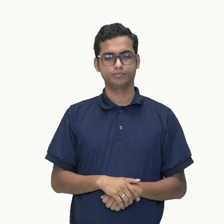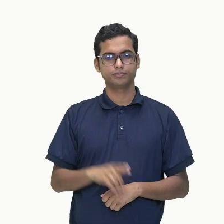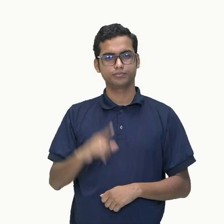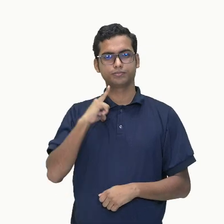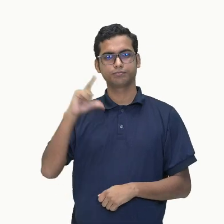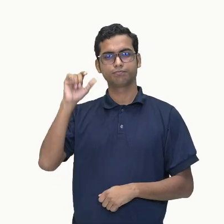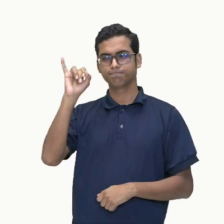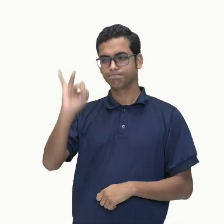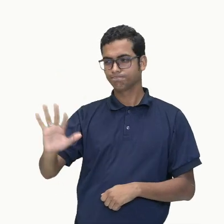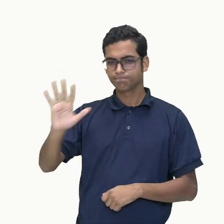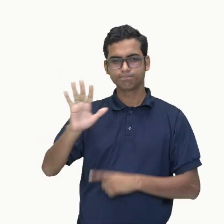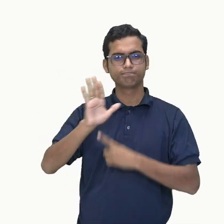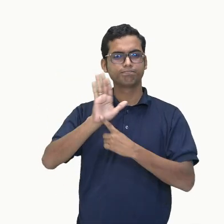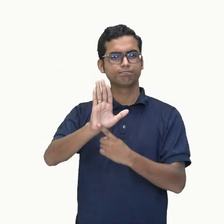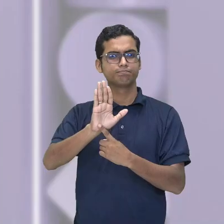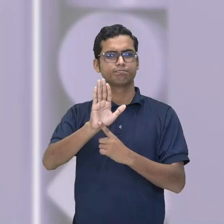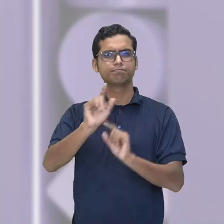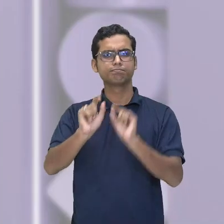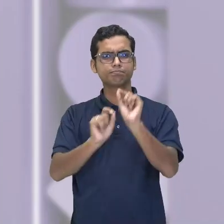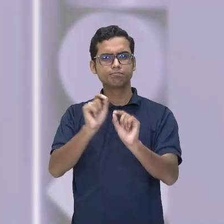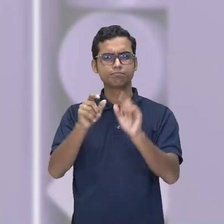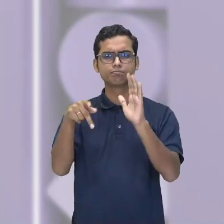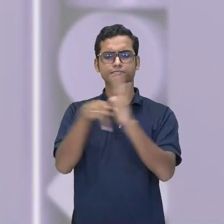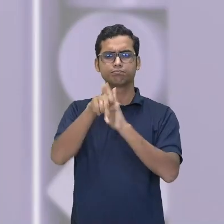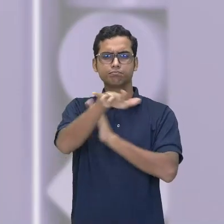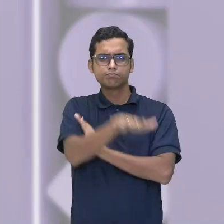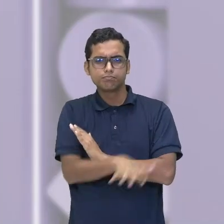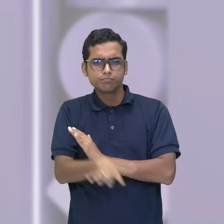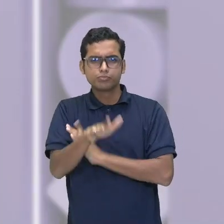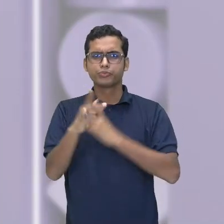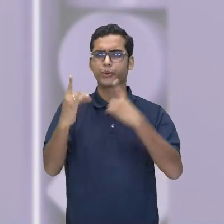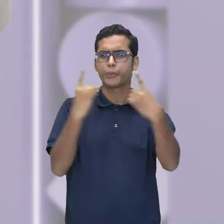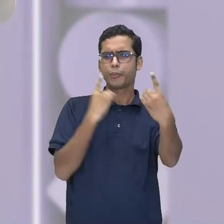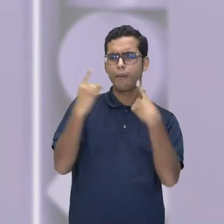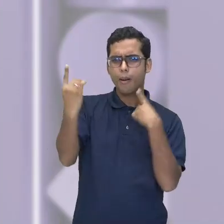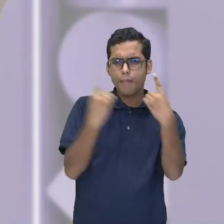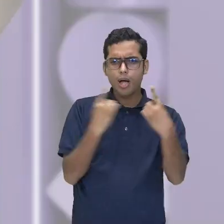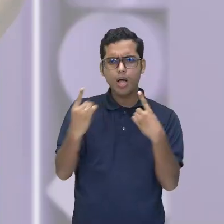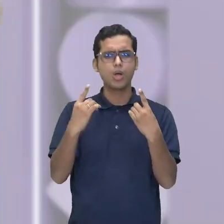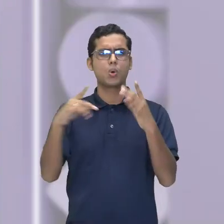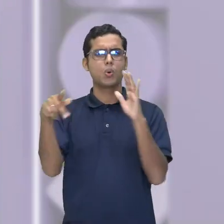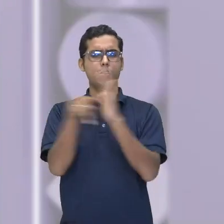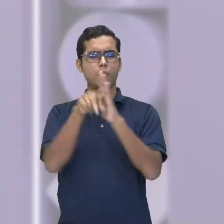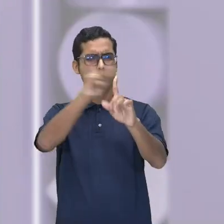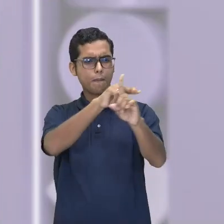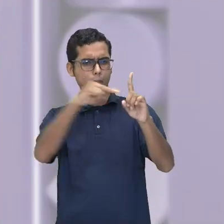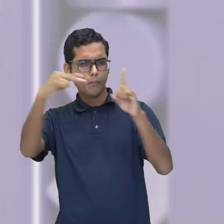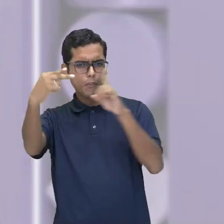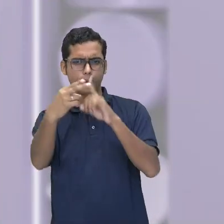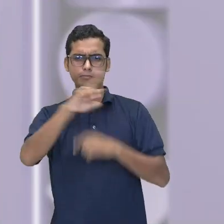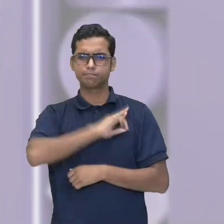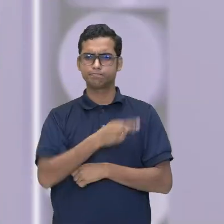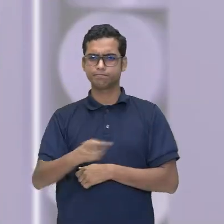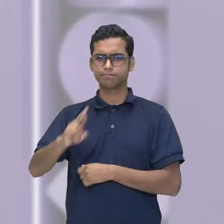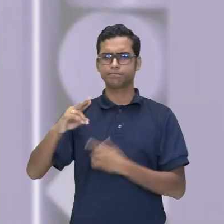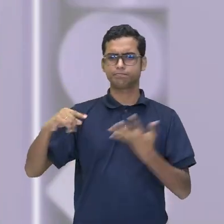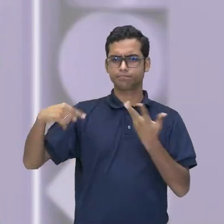mais, esse terreno do diálogo entre as várias concepções religiosas